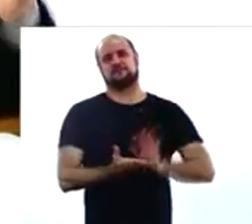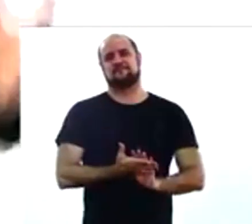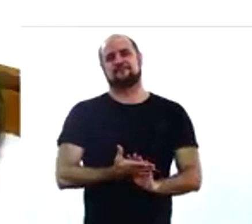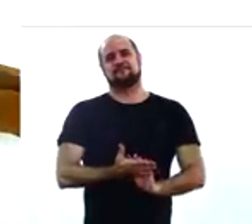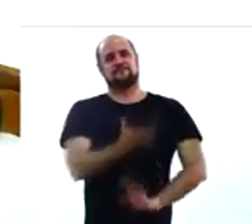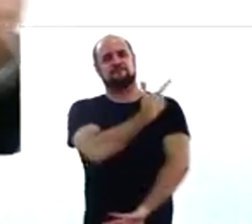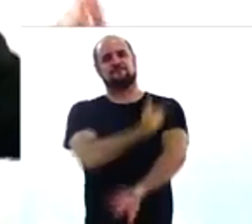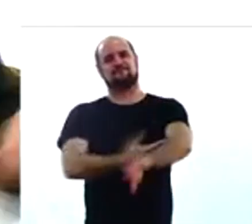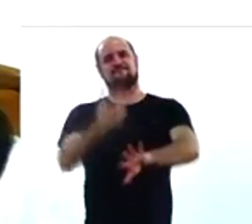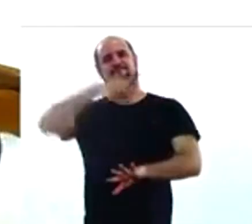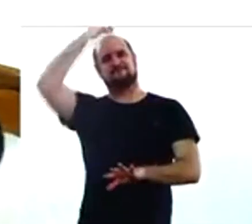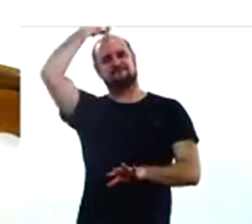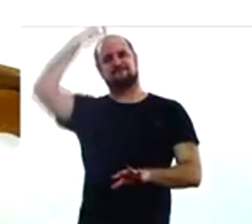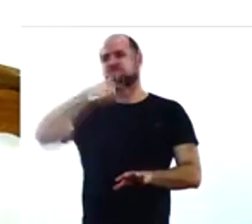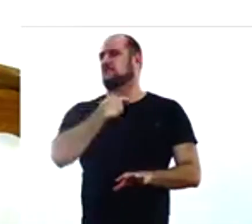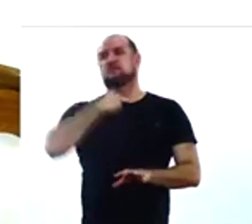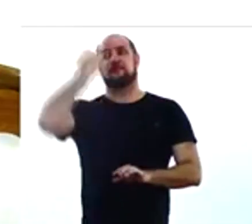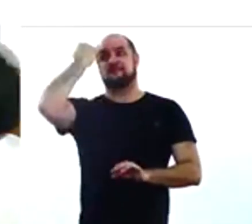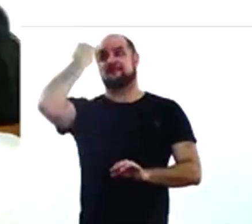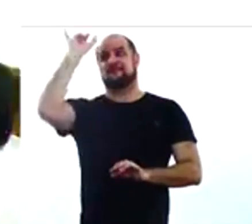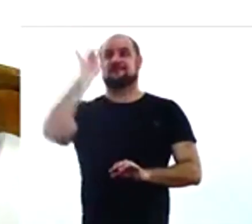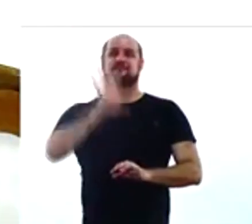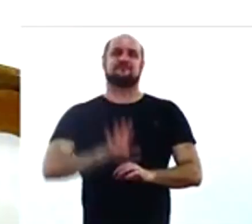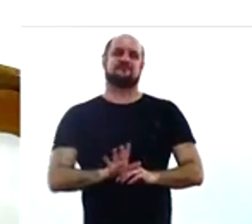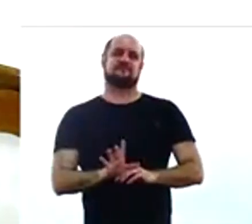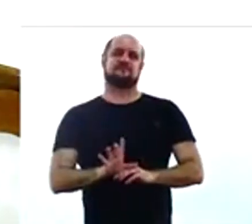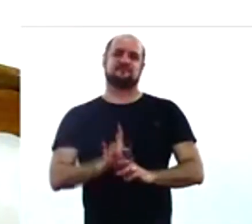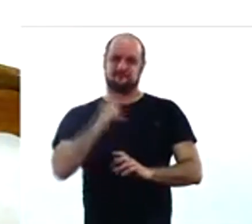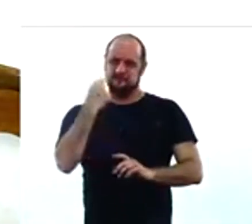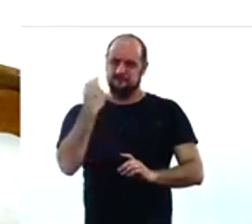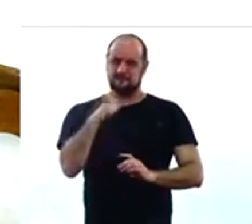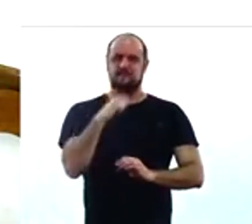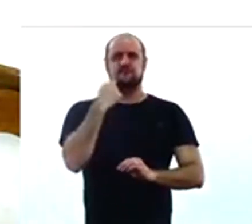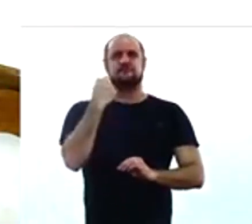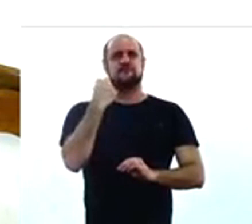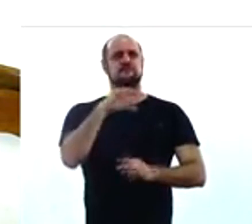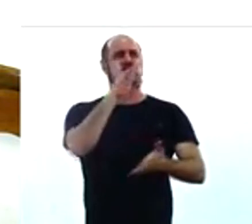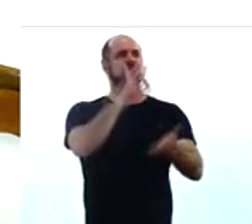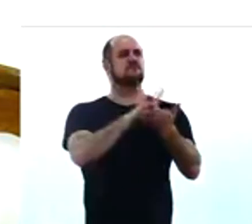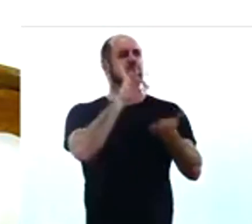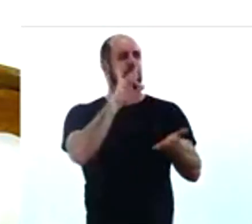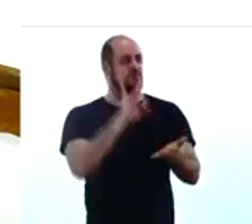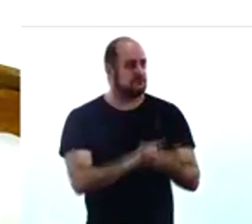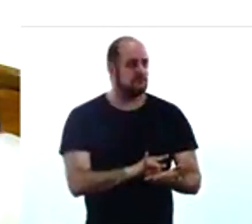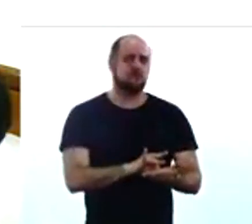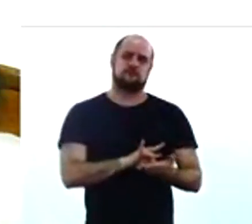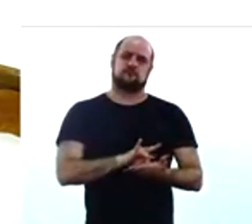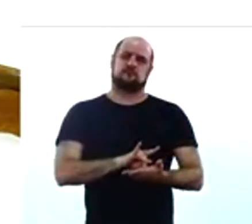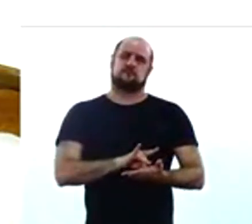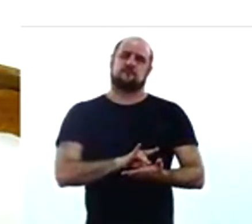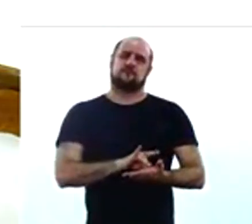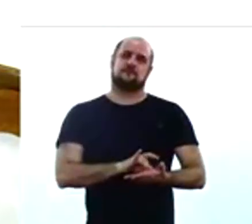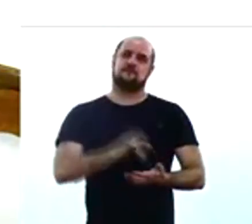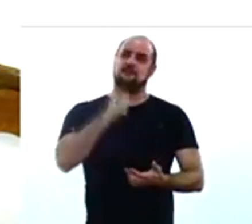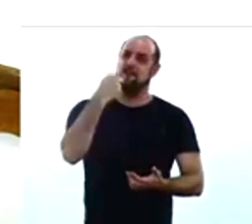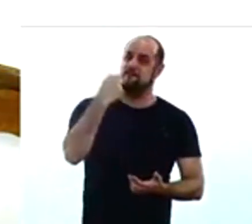educação espiritual não pode ser um conceito, ela precisa ser um fato real, ela